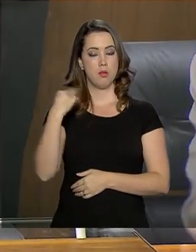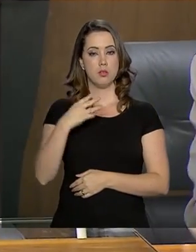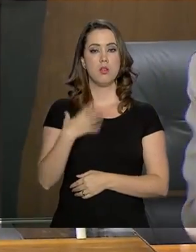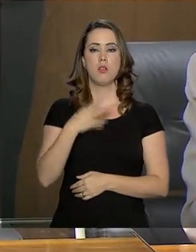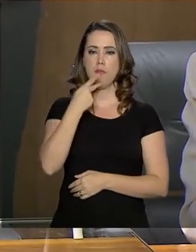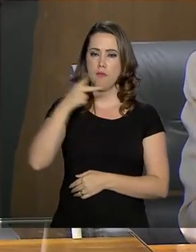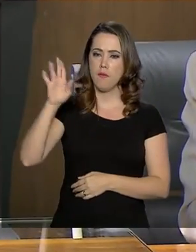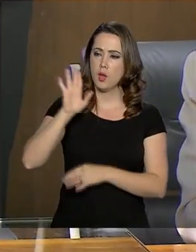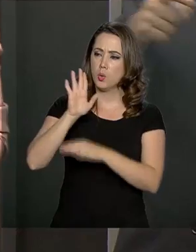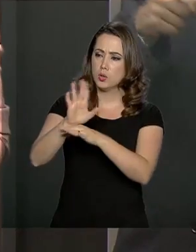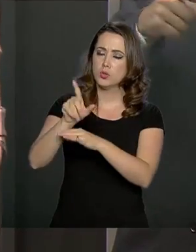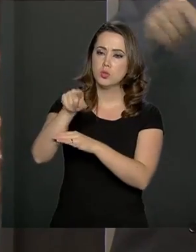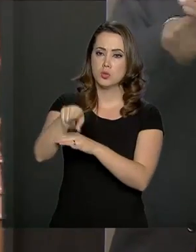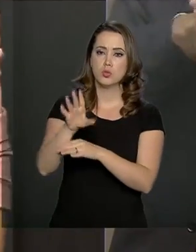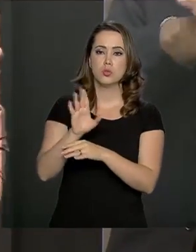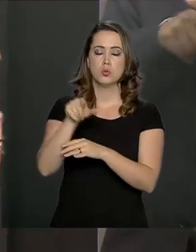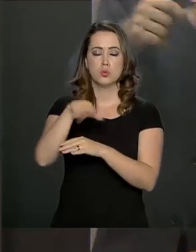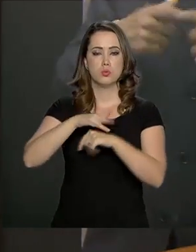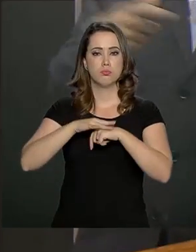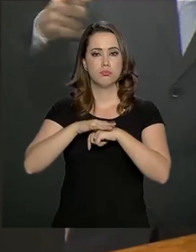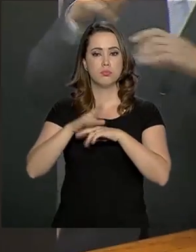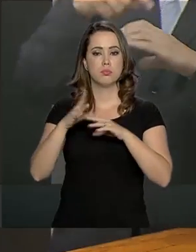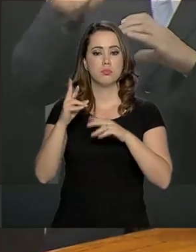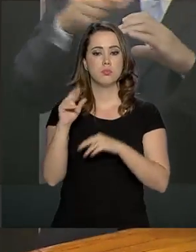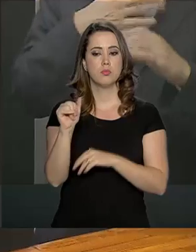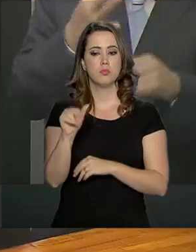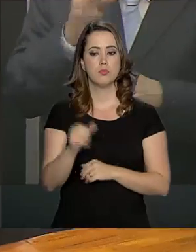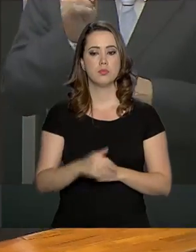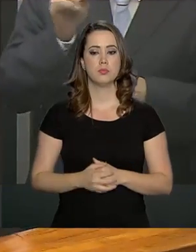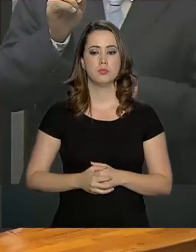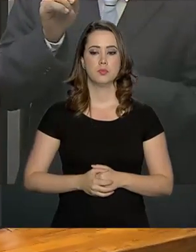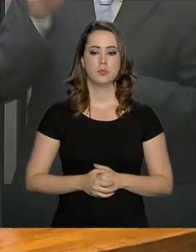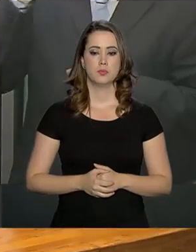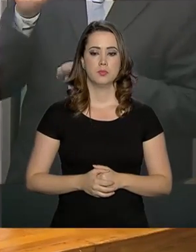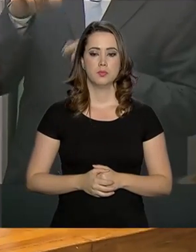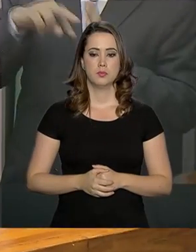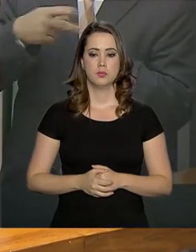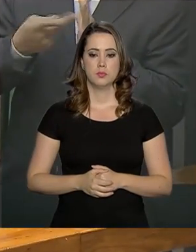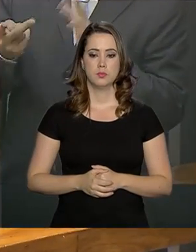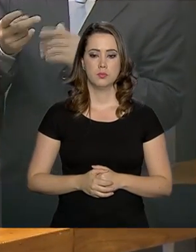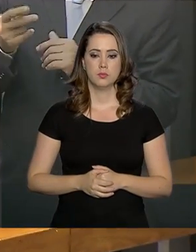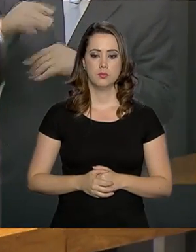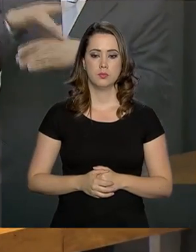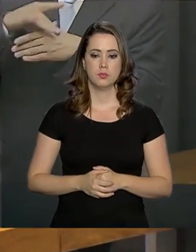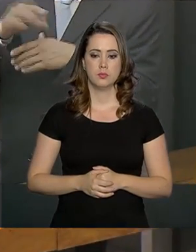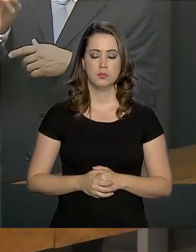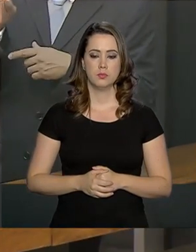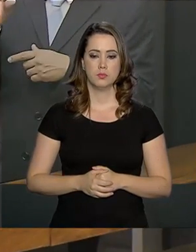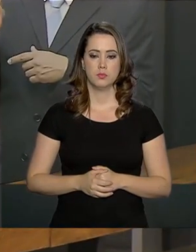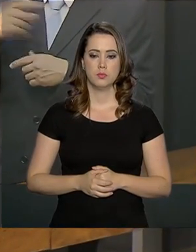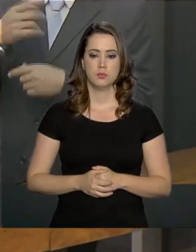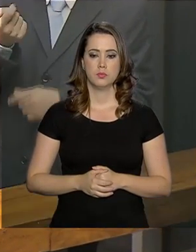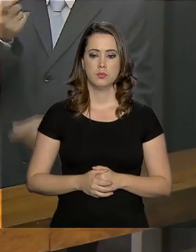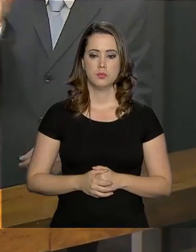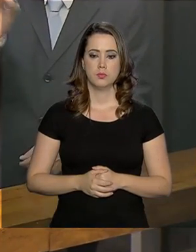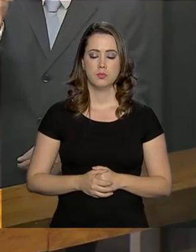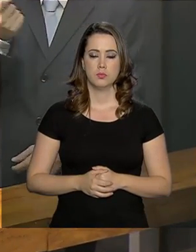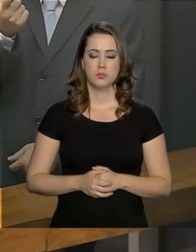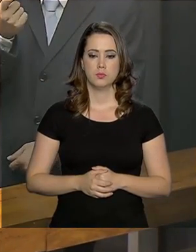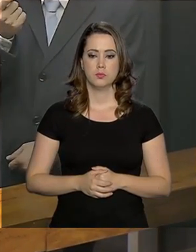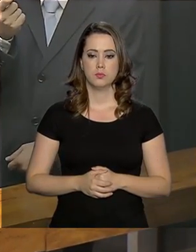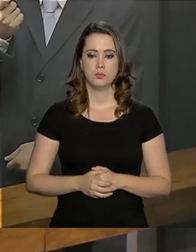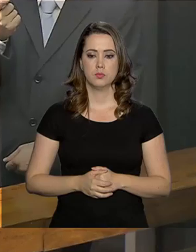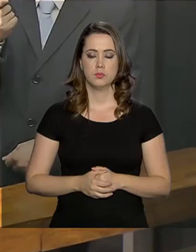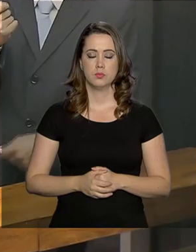à comunidade rara. As doenças e as síndromes raras afetam um pequeno percentual da população. Todavia, o seu